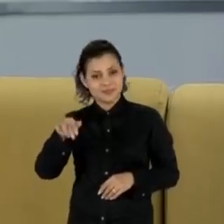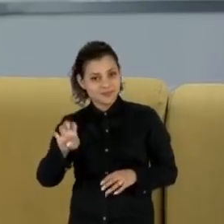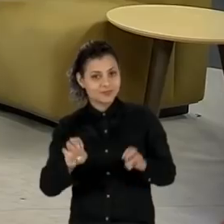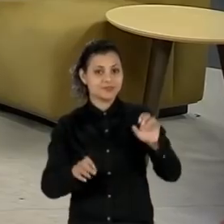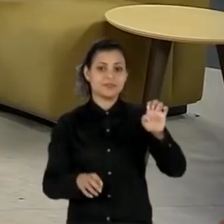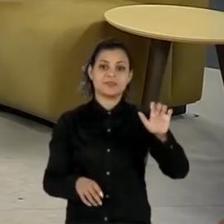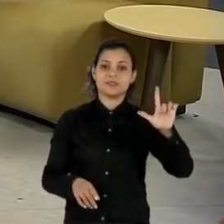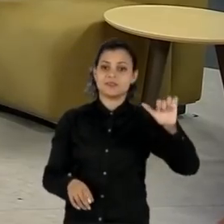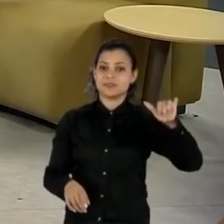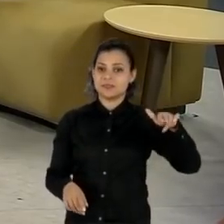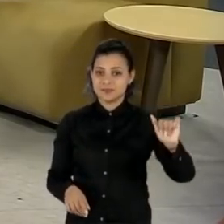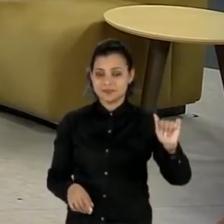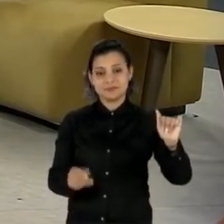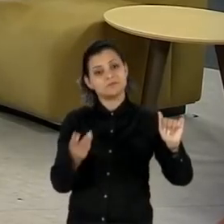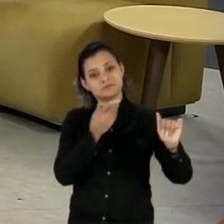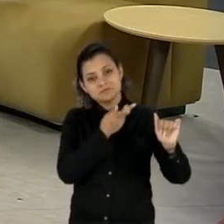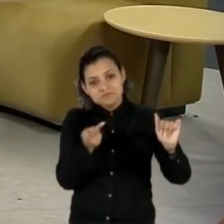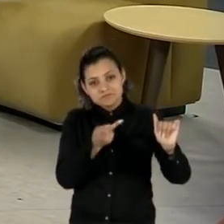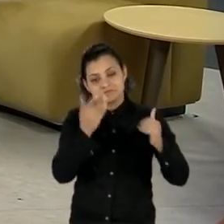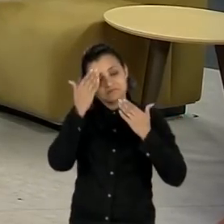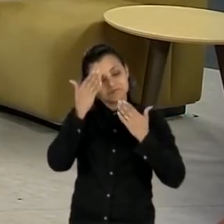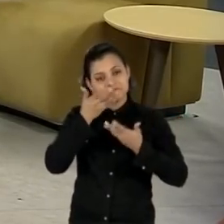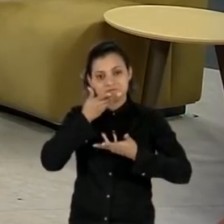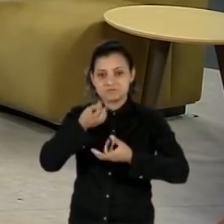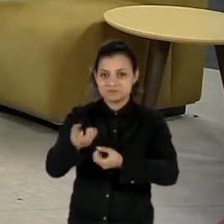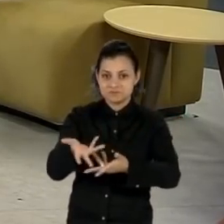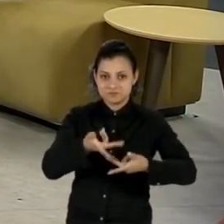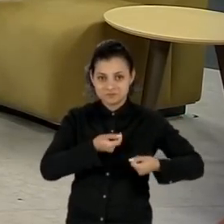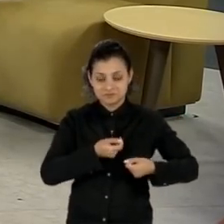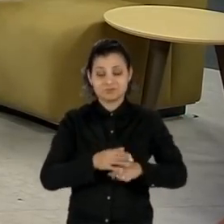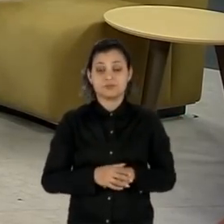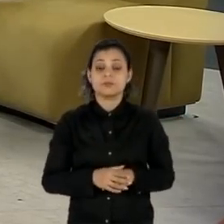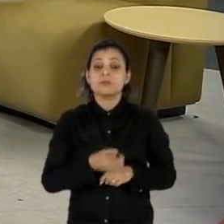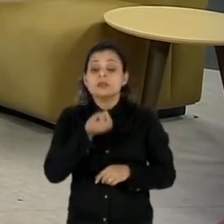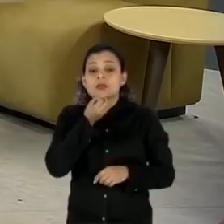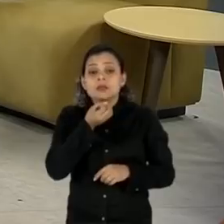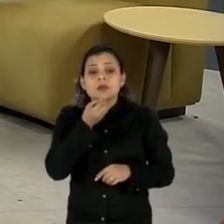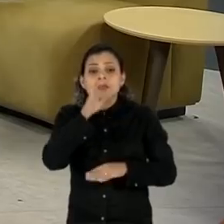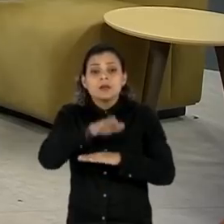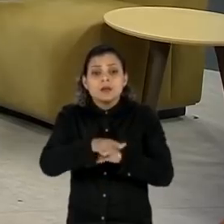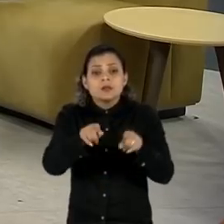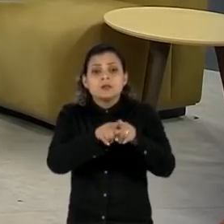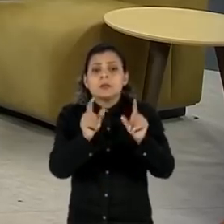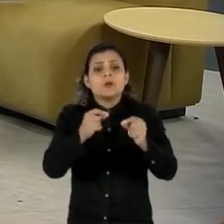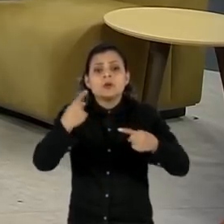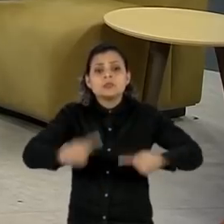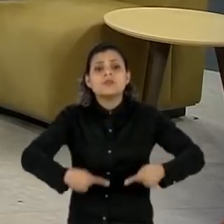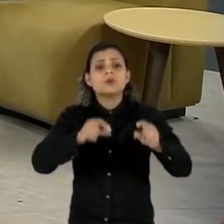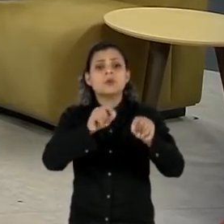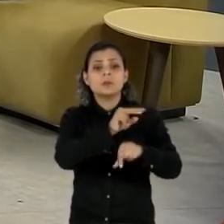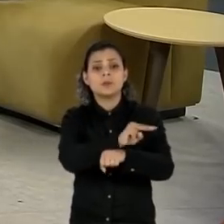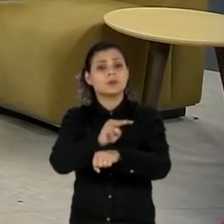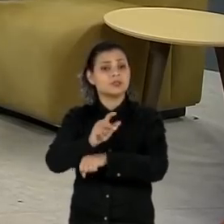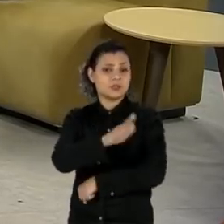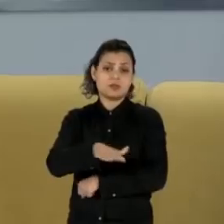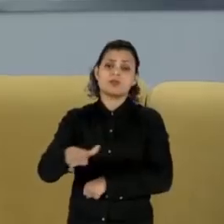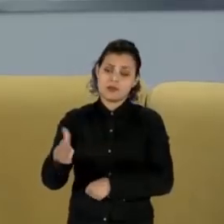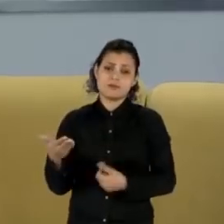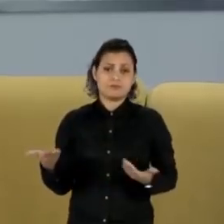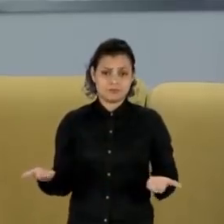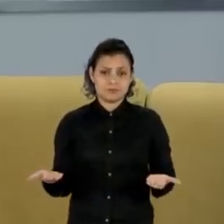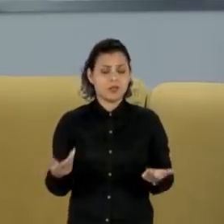elânia muito obrigada pela participação de vocês boa tarde que bom o desafio nosso desafio é proteger essas crianças